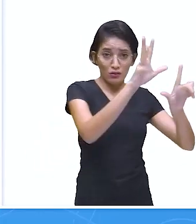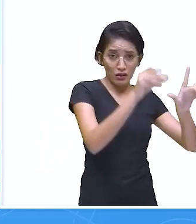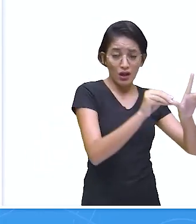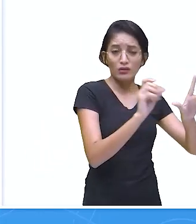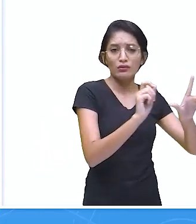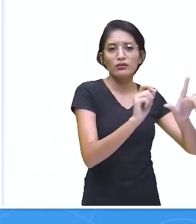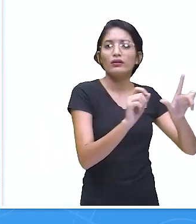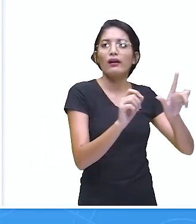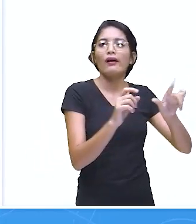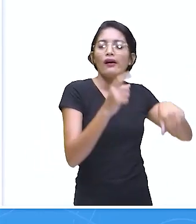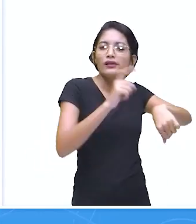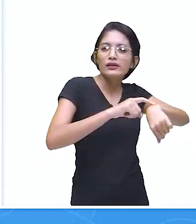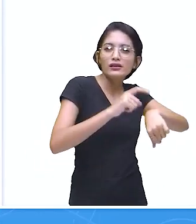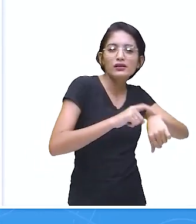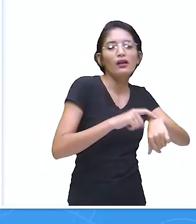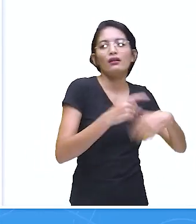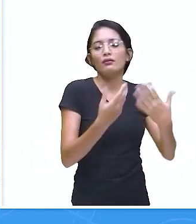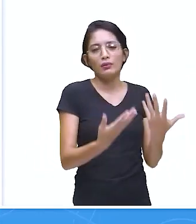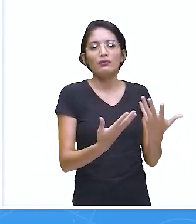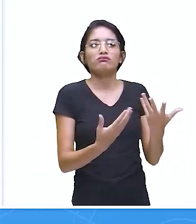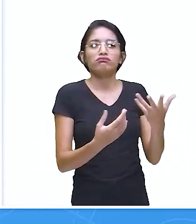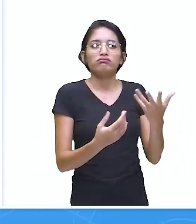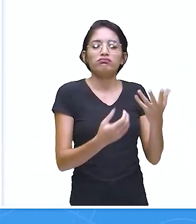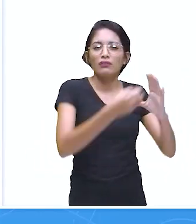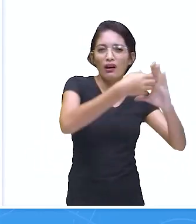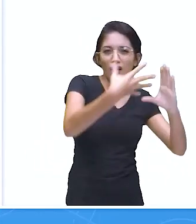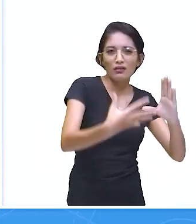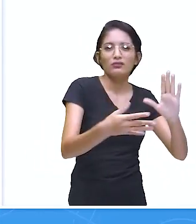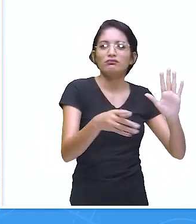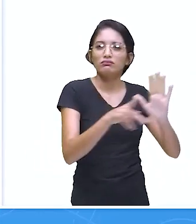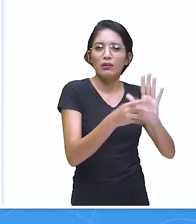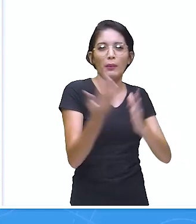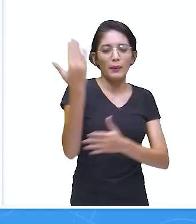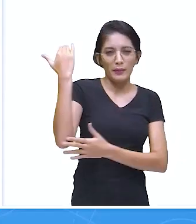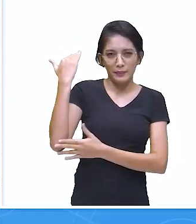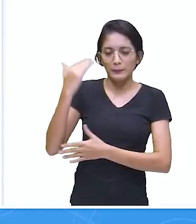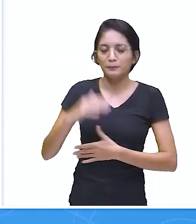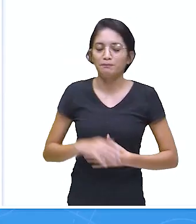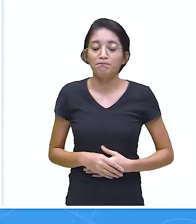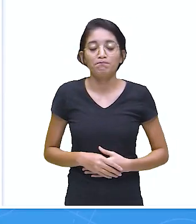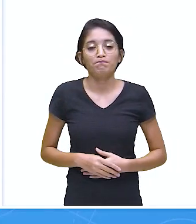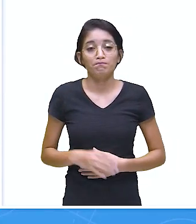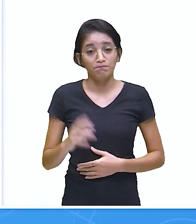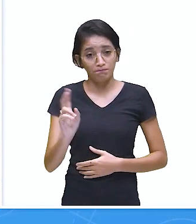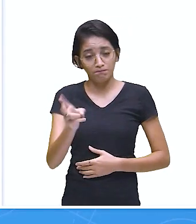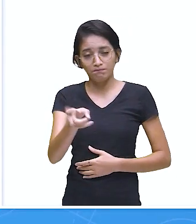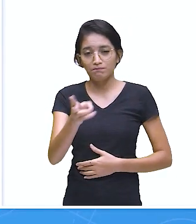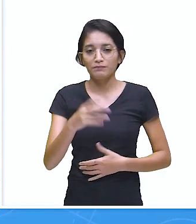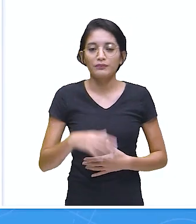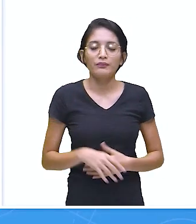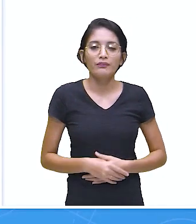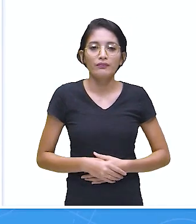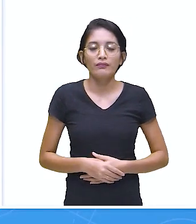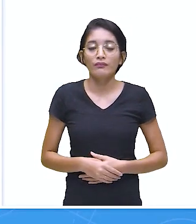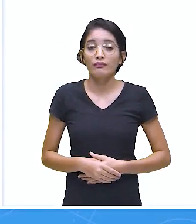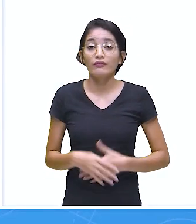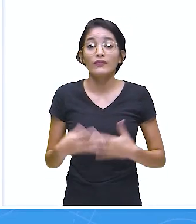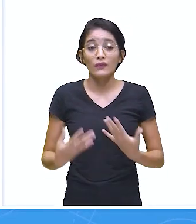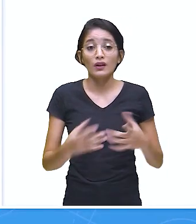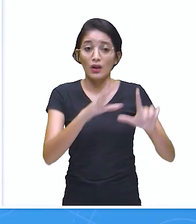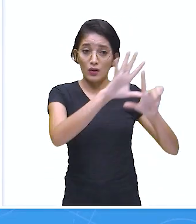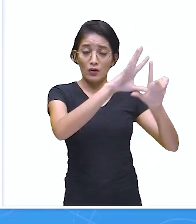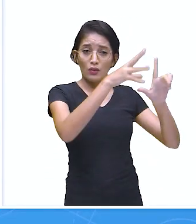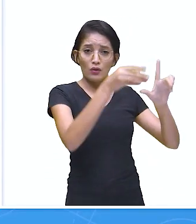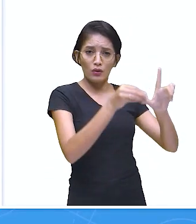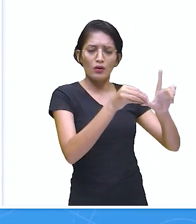é atemporal, ele vai trazer mais, uma característica mais do humor, ok? Vamos prosseguindo, olha só, observe aí. O cartoon não retrata